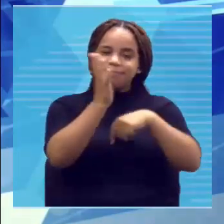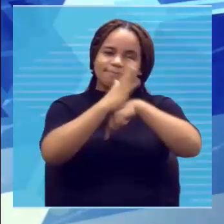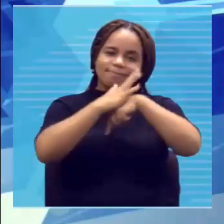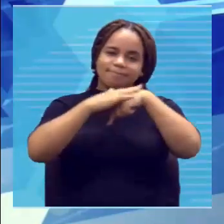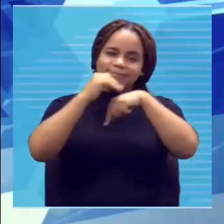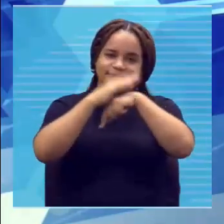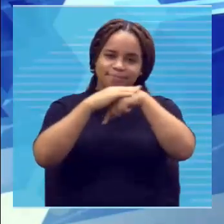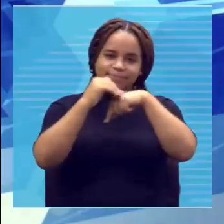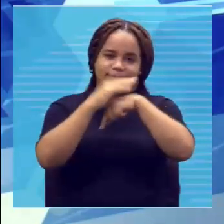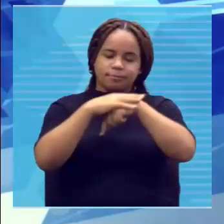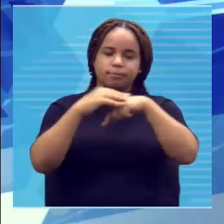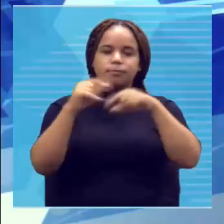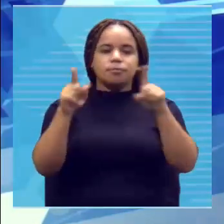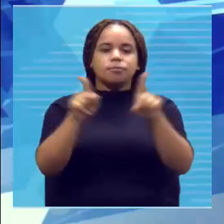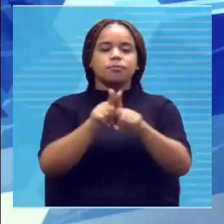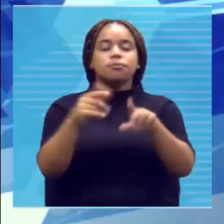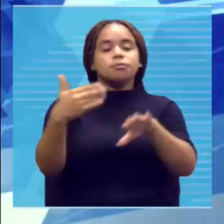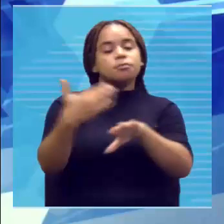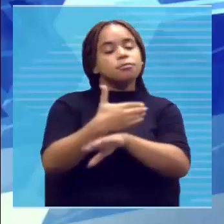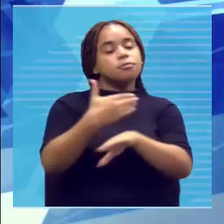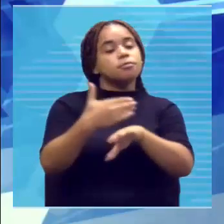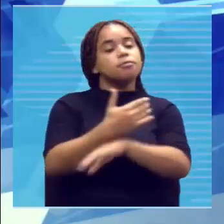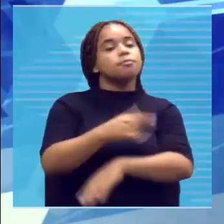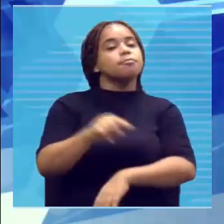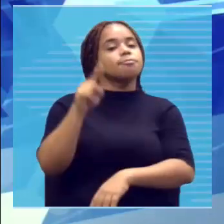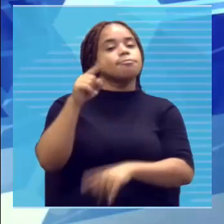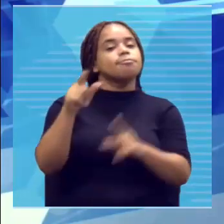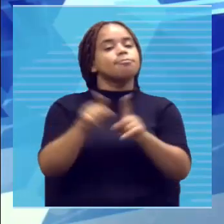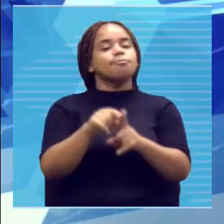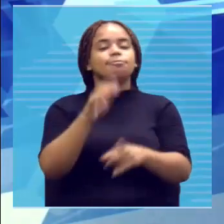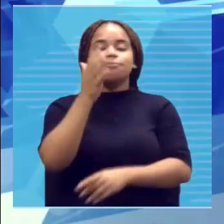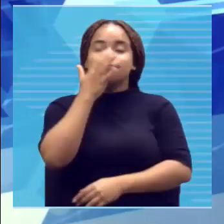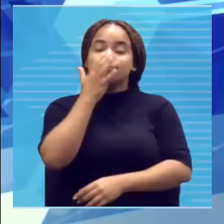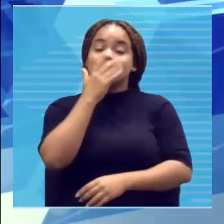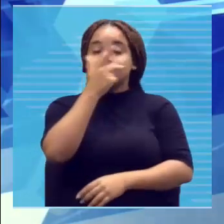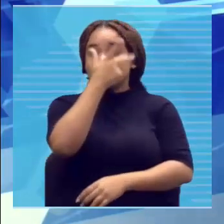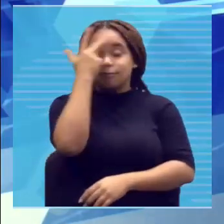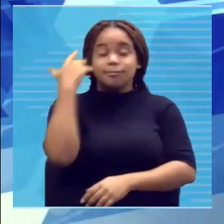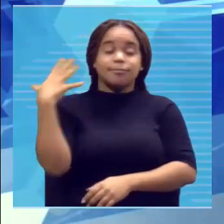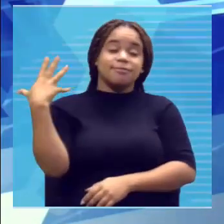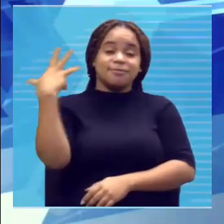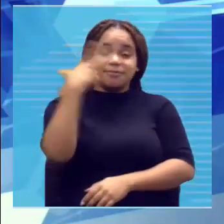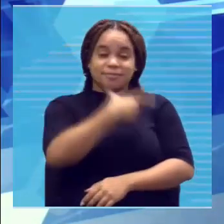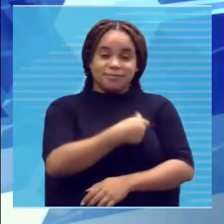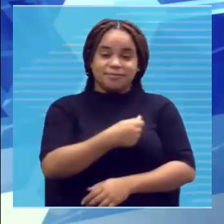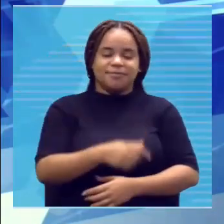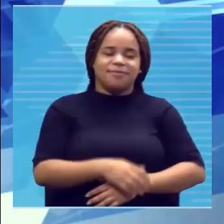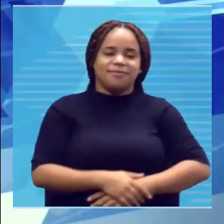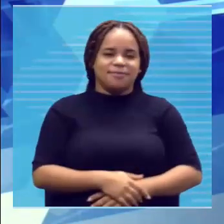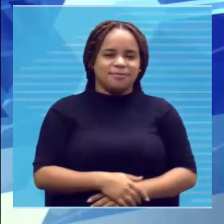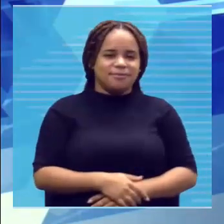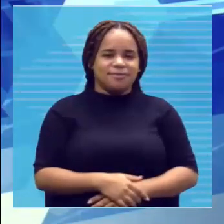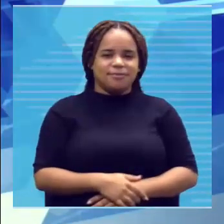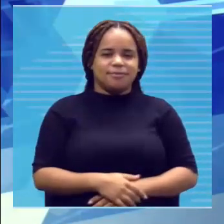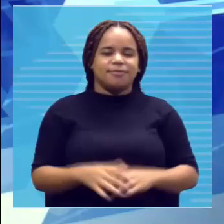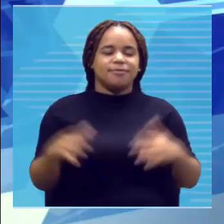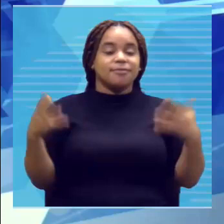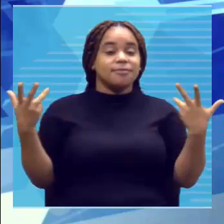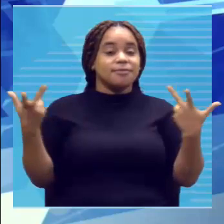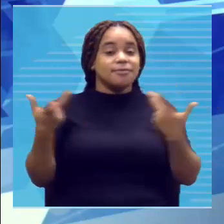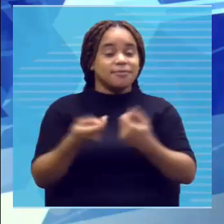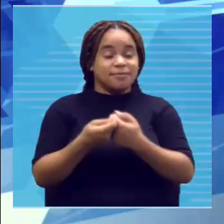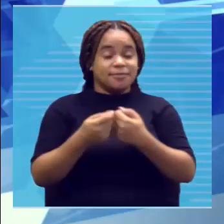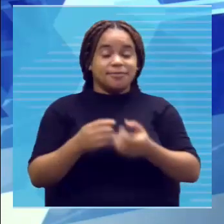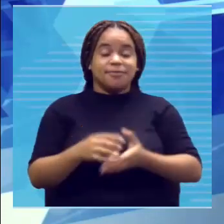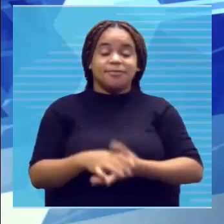carinhosamente a participação a audiência de tanta gente linda maravilhosa